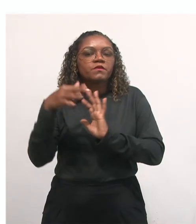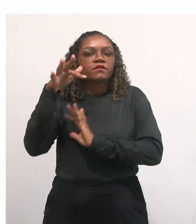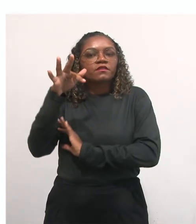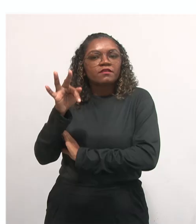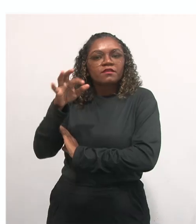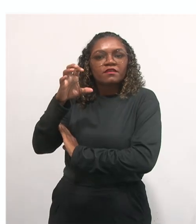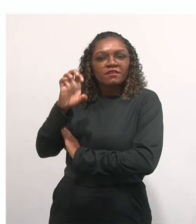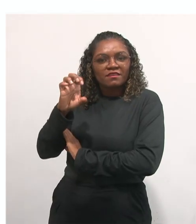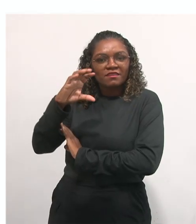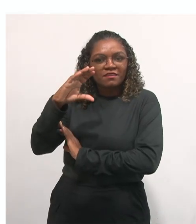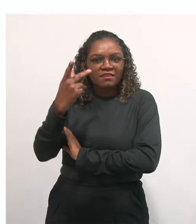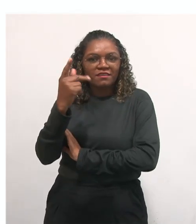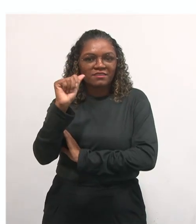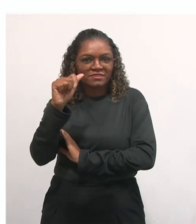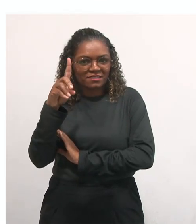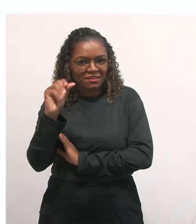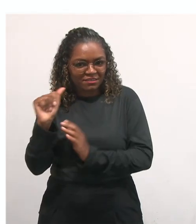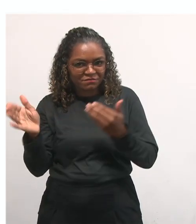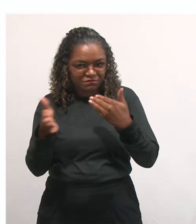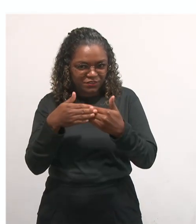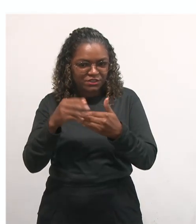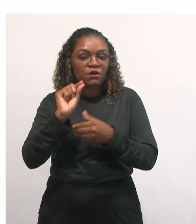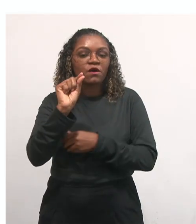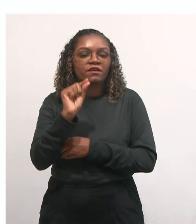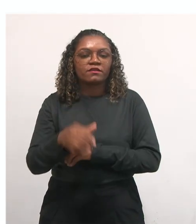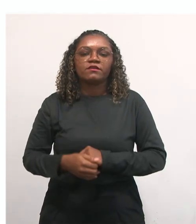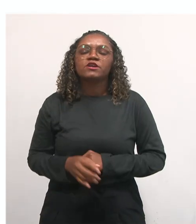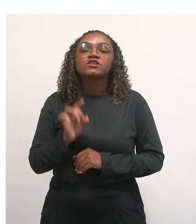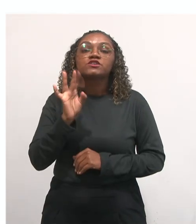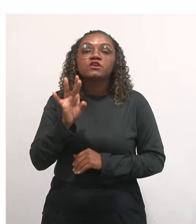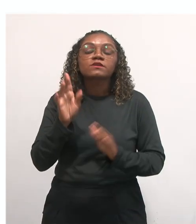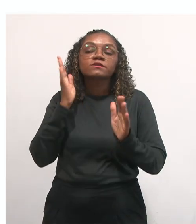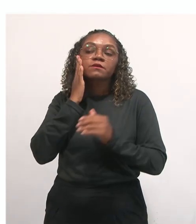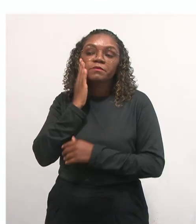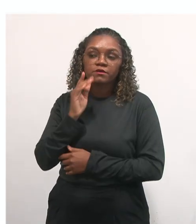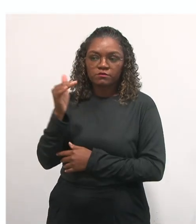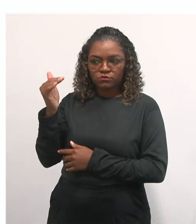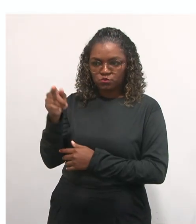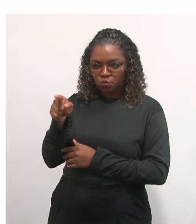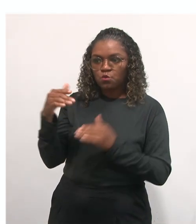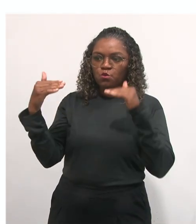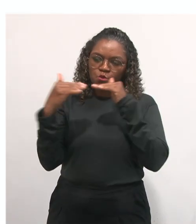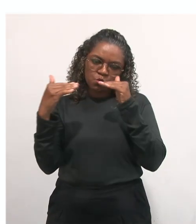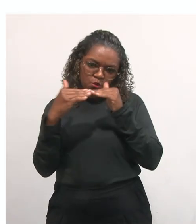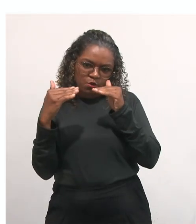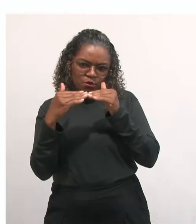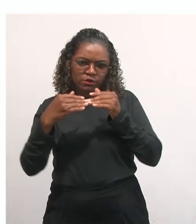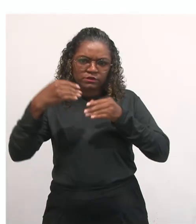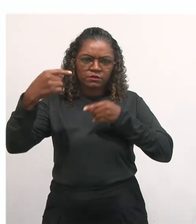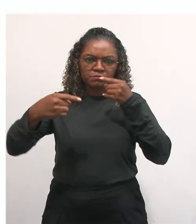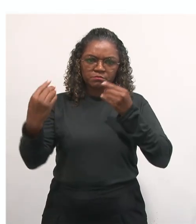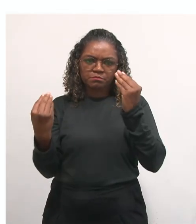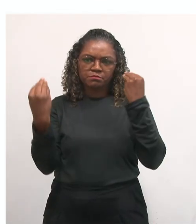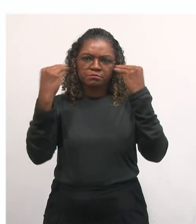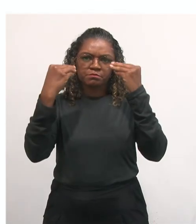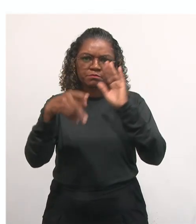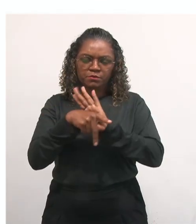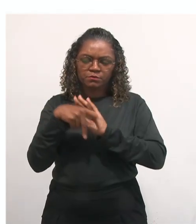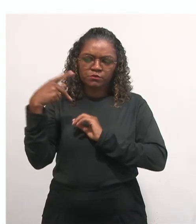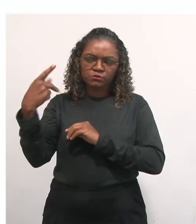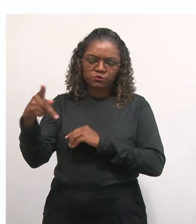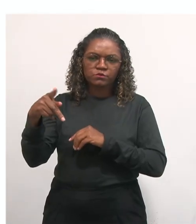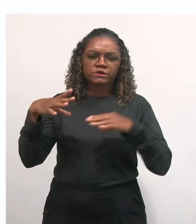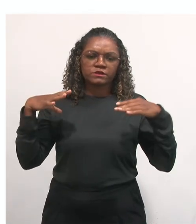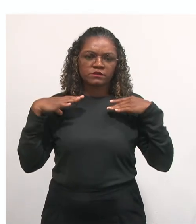vem assim, ó. Você concorda com a implementação da política X na sua cidade? Uma política qualquer lá. Você vai dizer sim ou